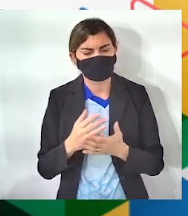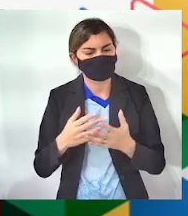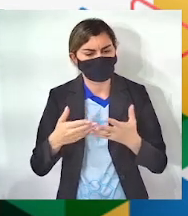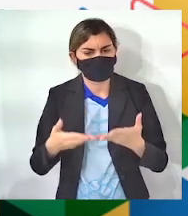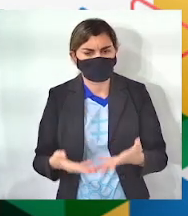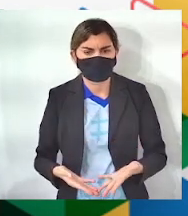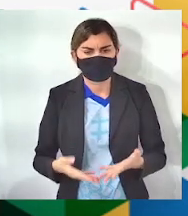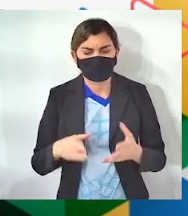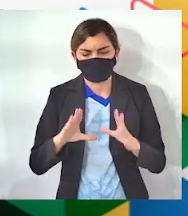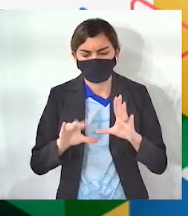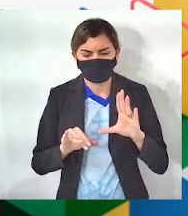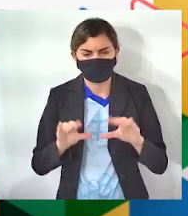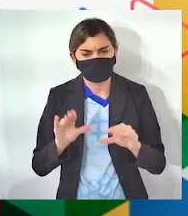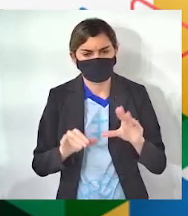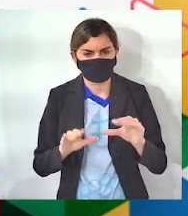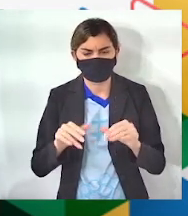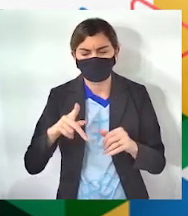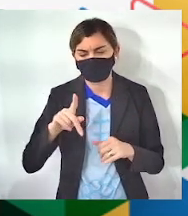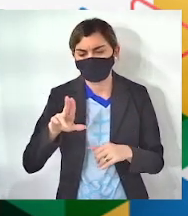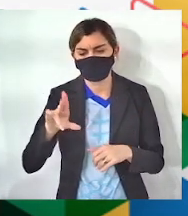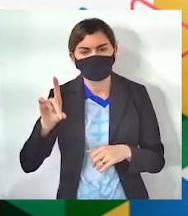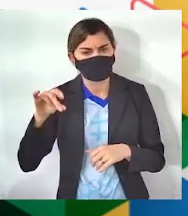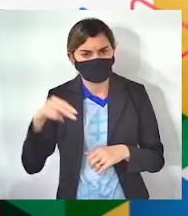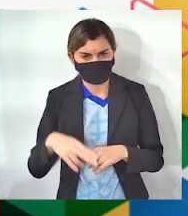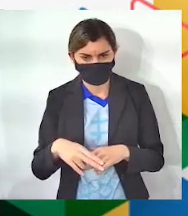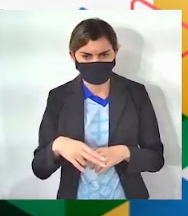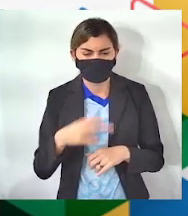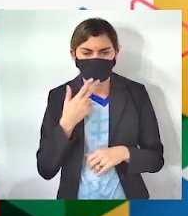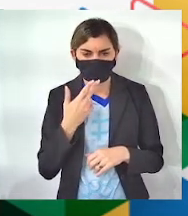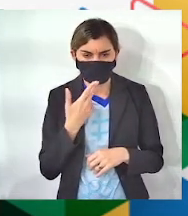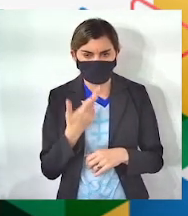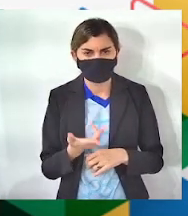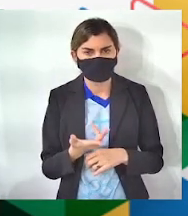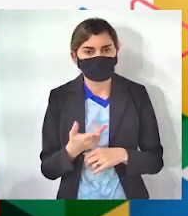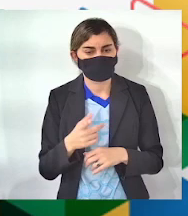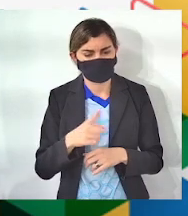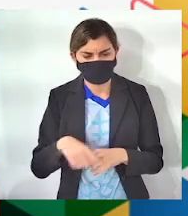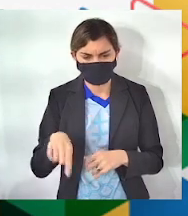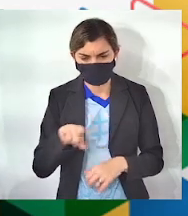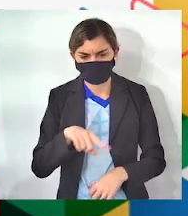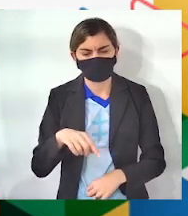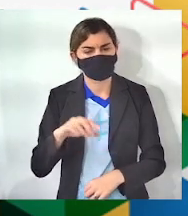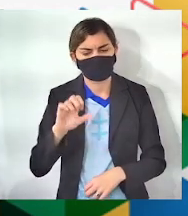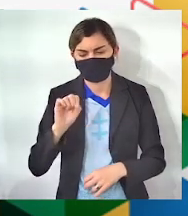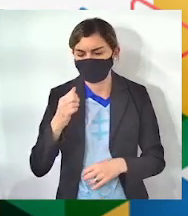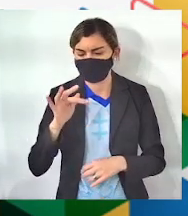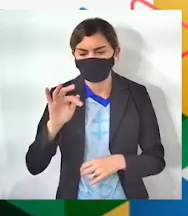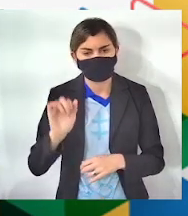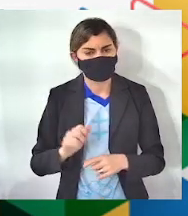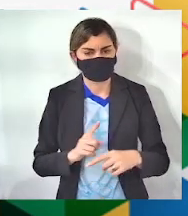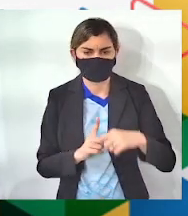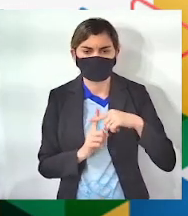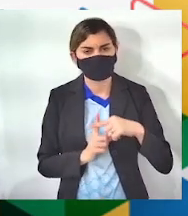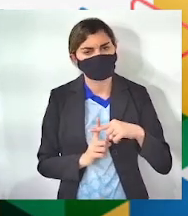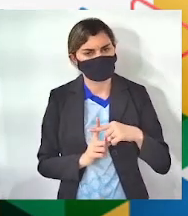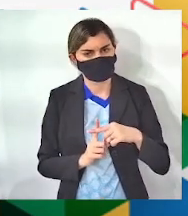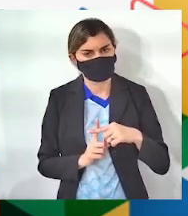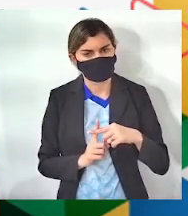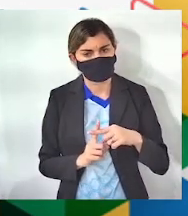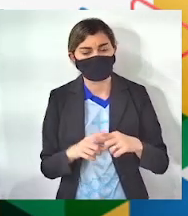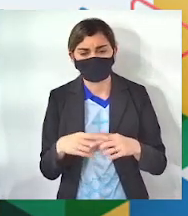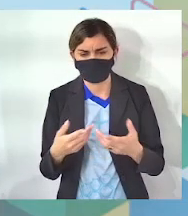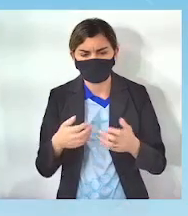consistência de um pudim. A gente vai ver que vamos faltar a falar de pudim. E essa esfera ela tem carga positiva